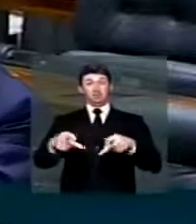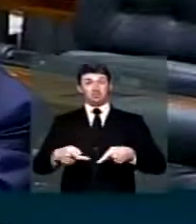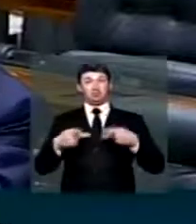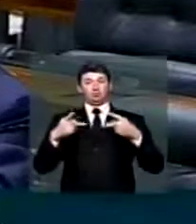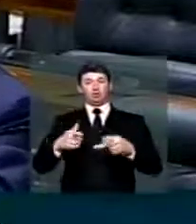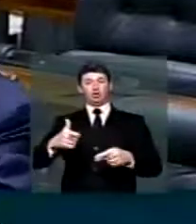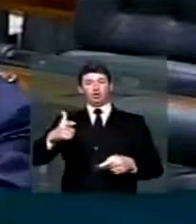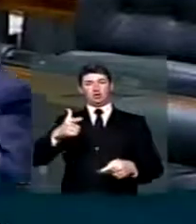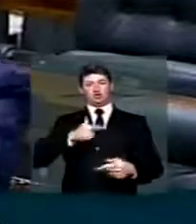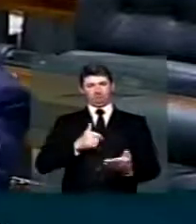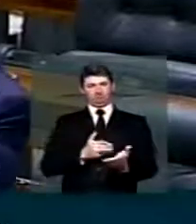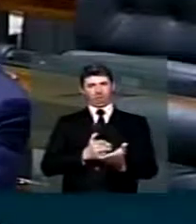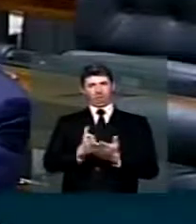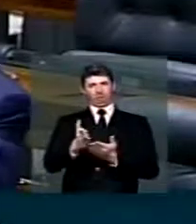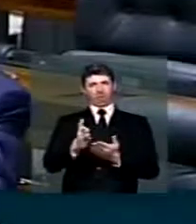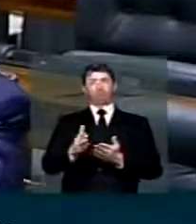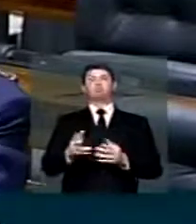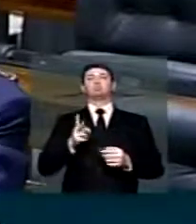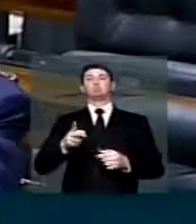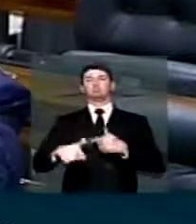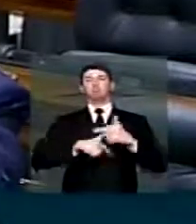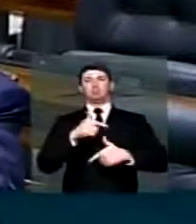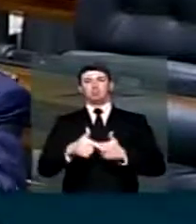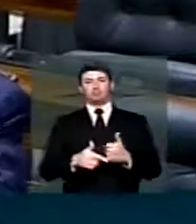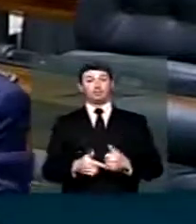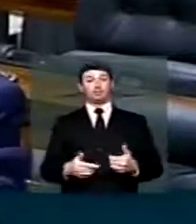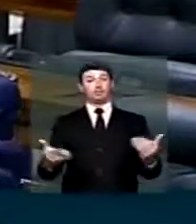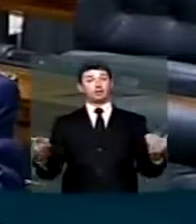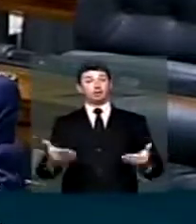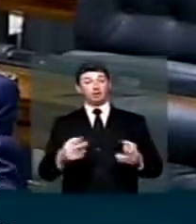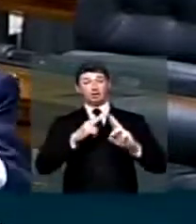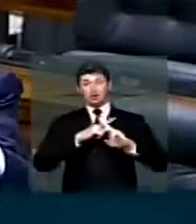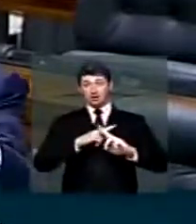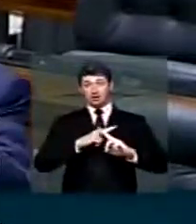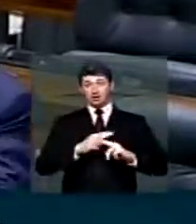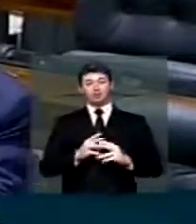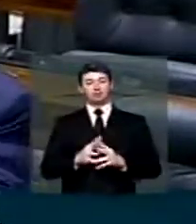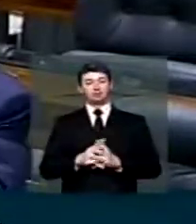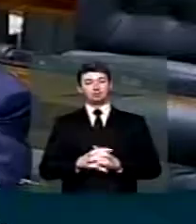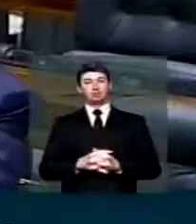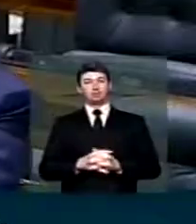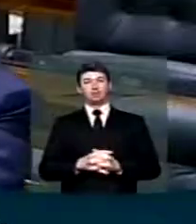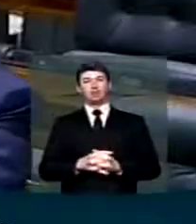em vigor e em andamento. Agora, a Caixa Econômica...